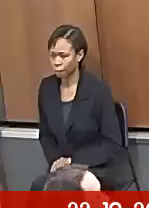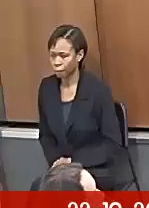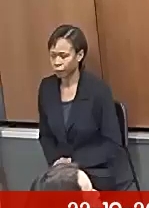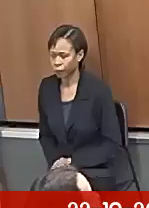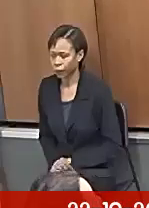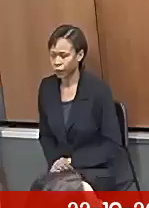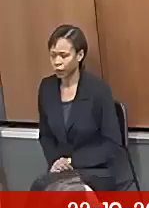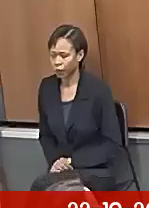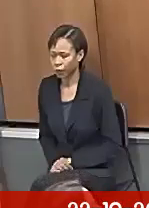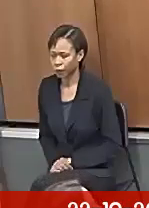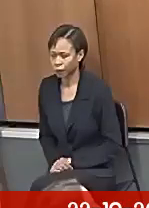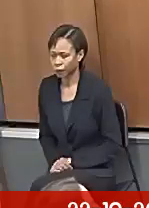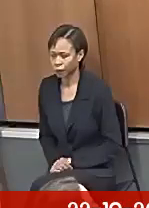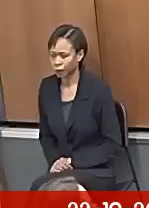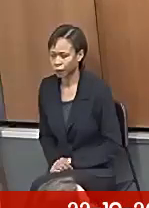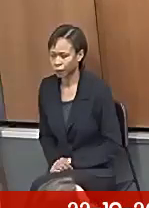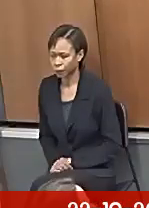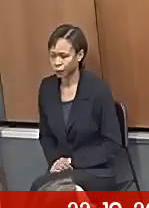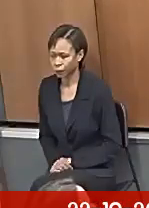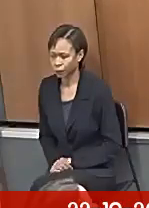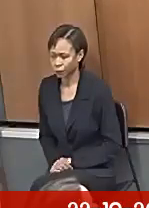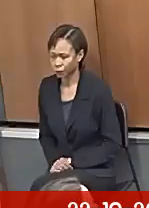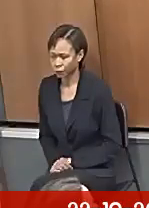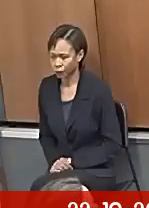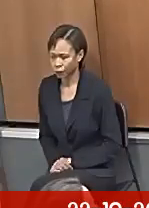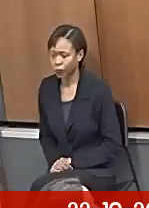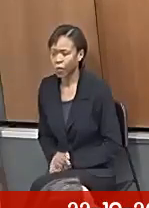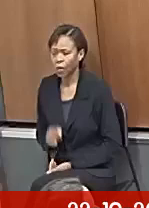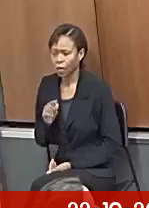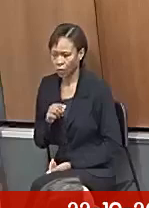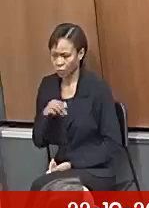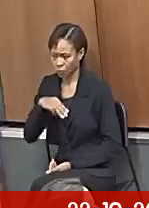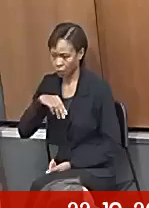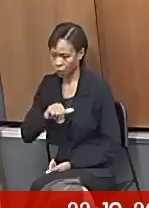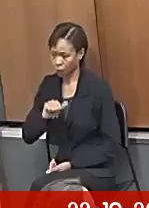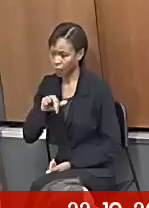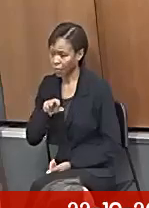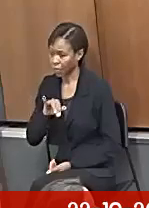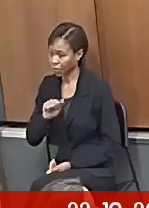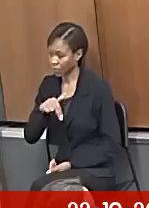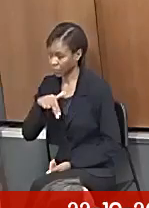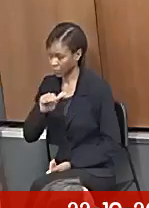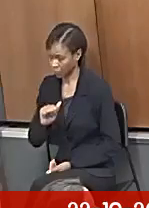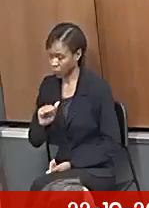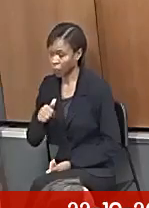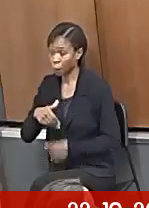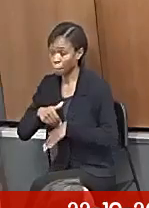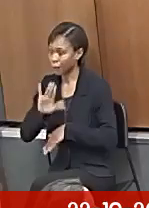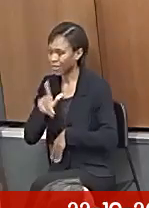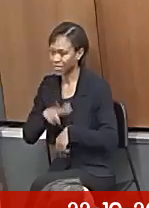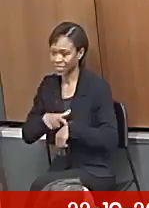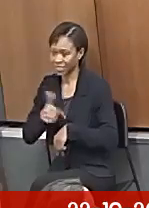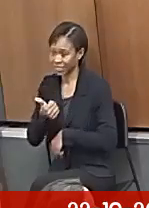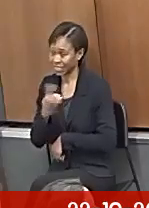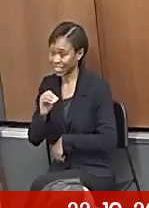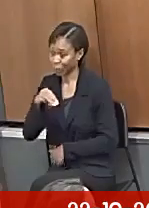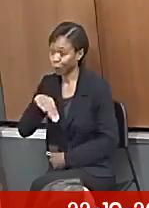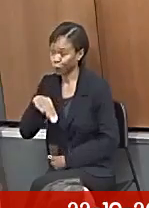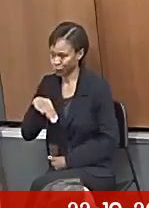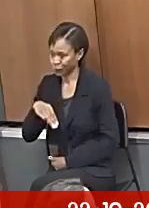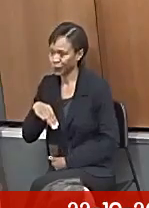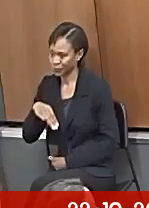Senhor presidente, pois não, deputado. A fala da Mariana, ela passou os 10 minutos e, com